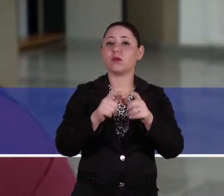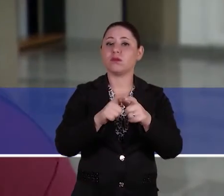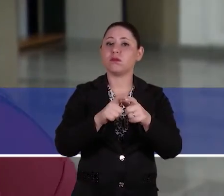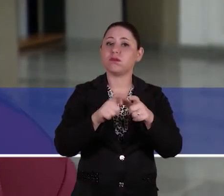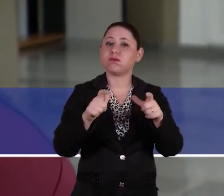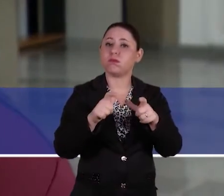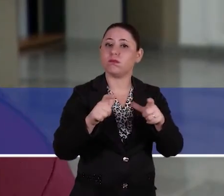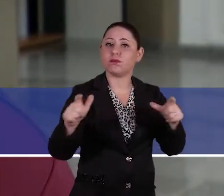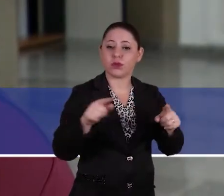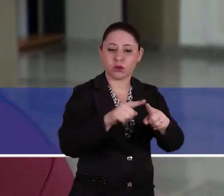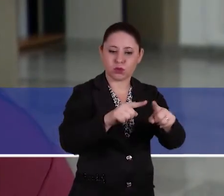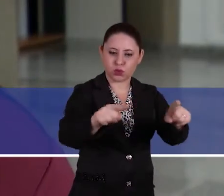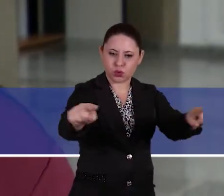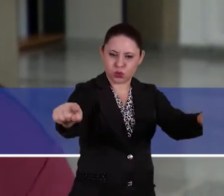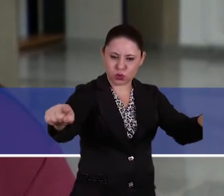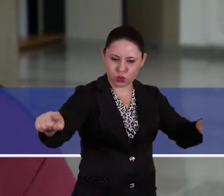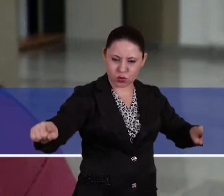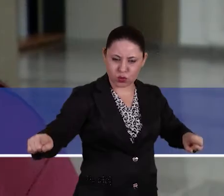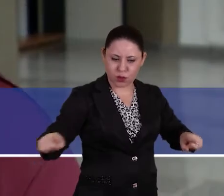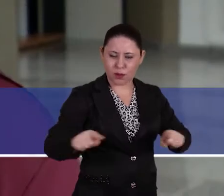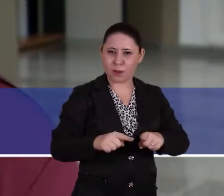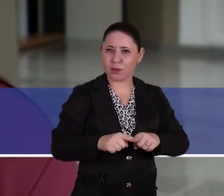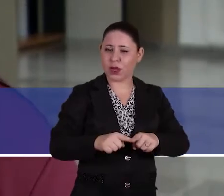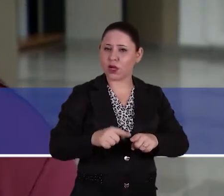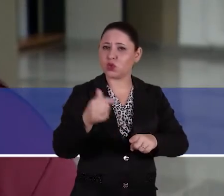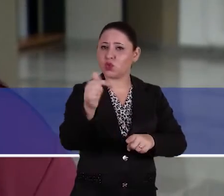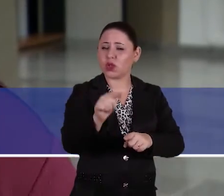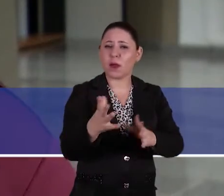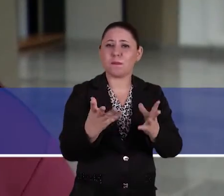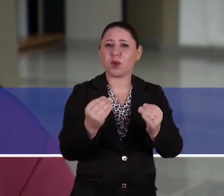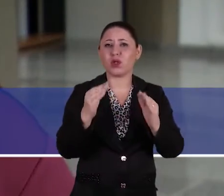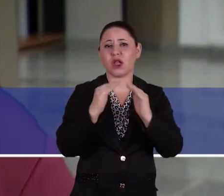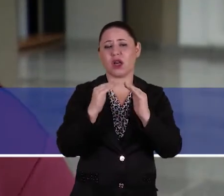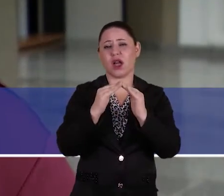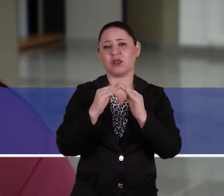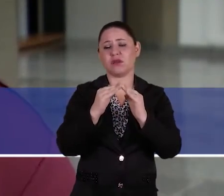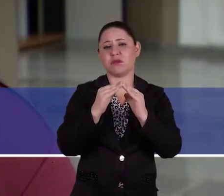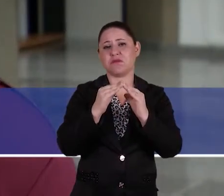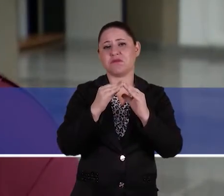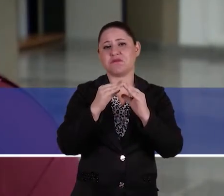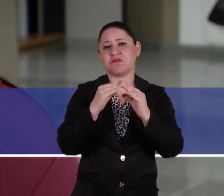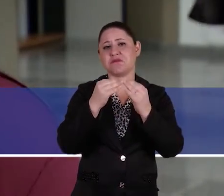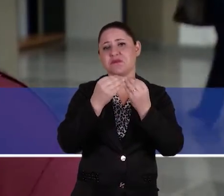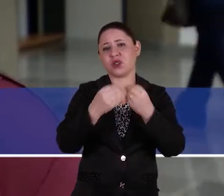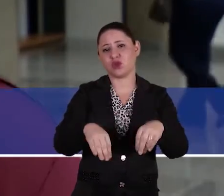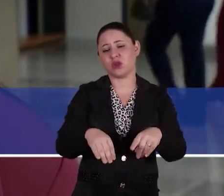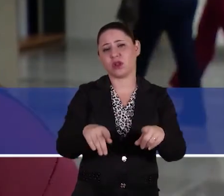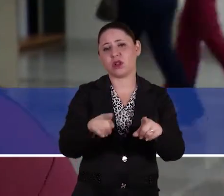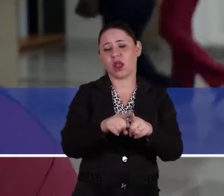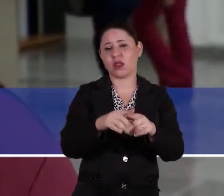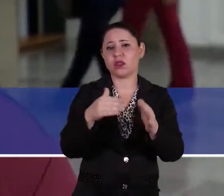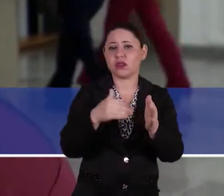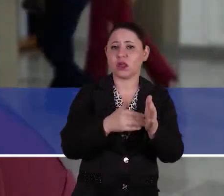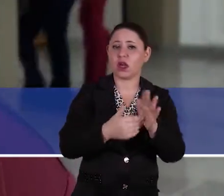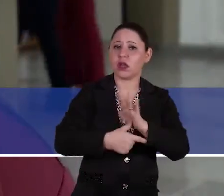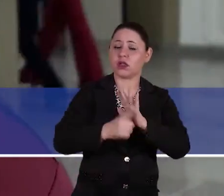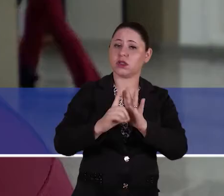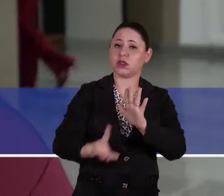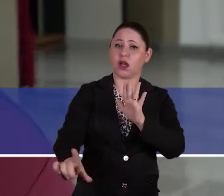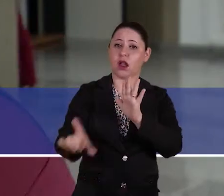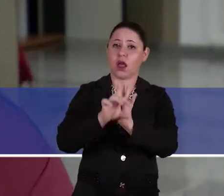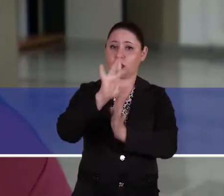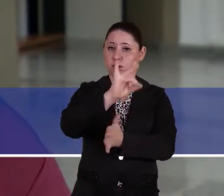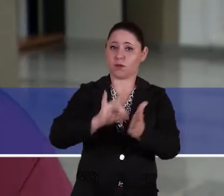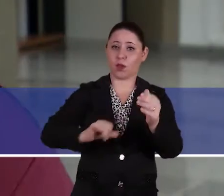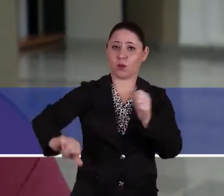seria aumentar essa faixa de domínio para a gente não ter muitas casas afetadas e que até então, antes da lei